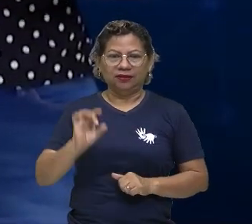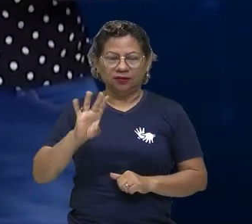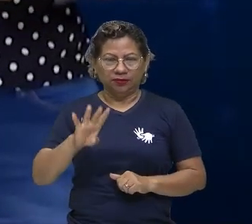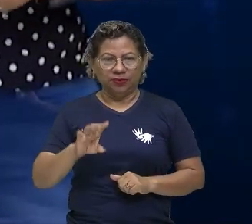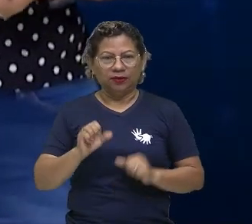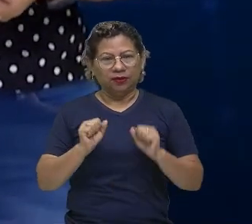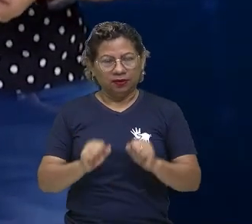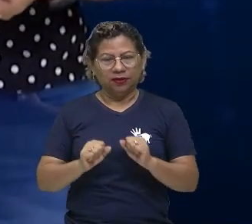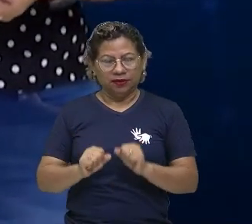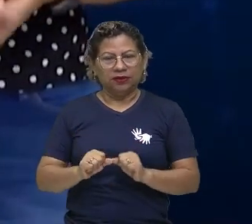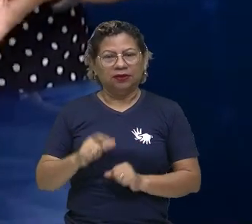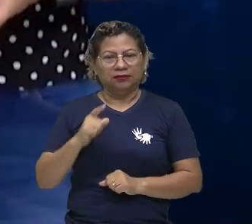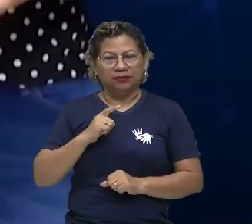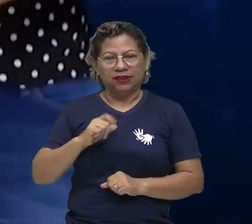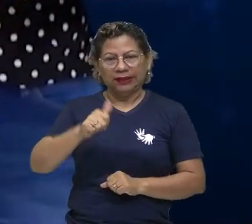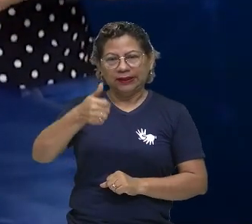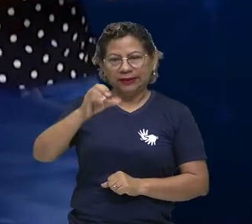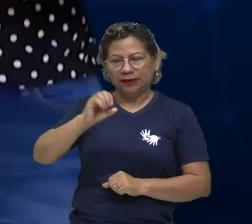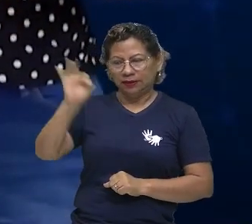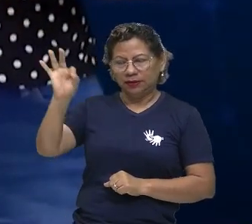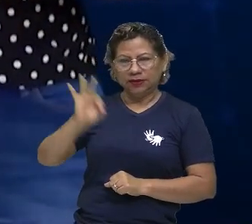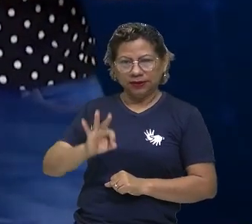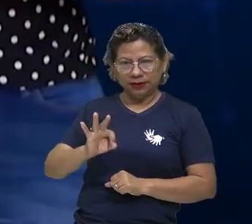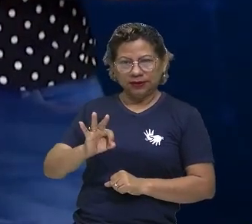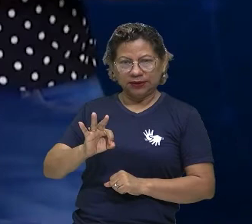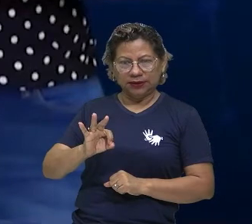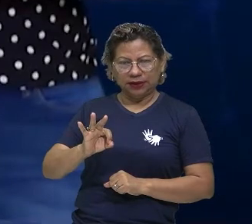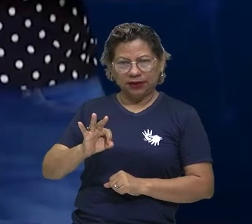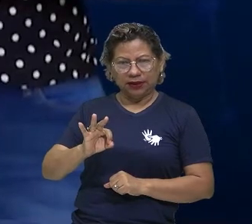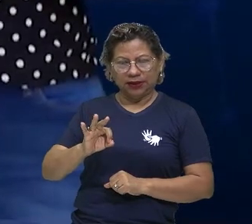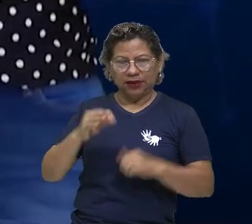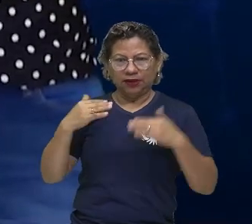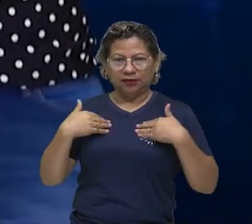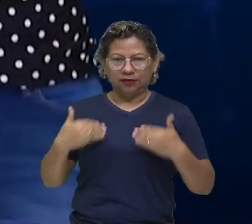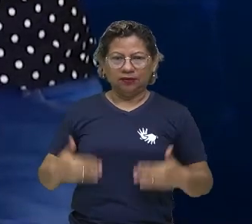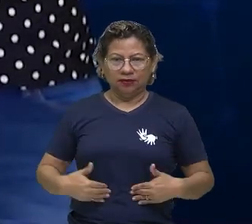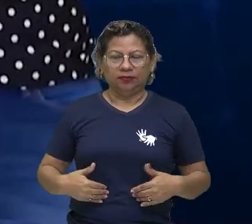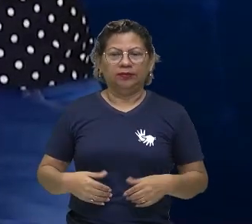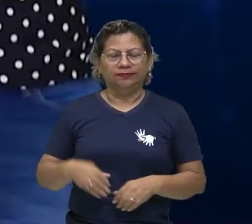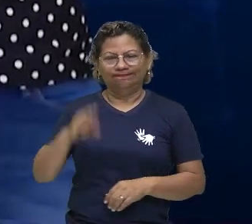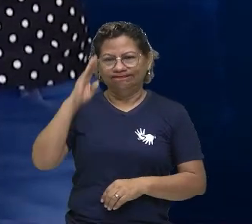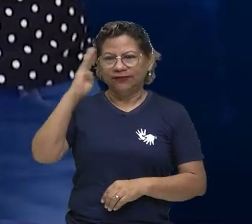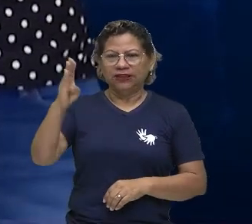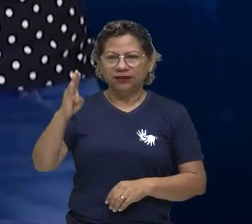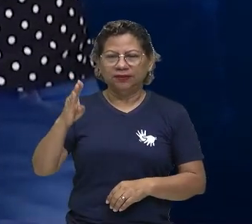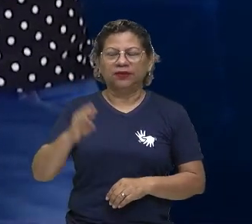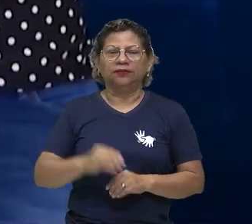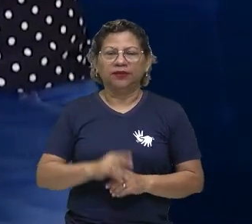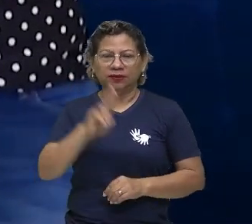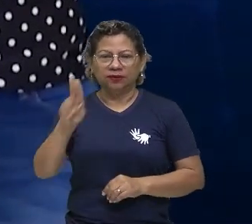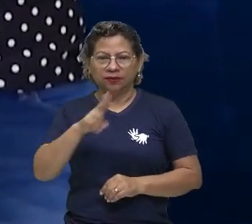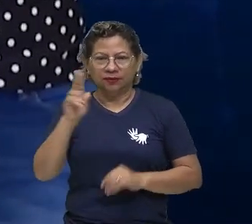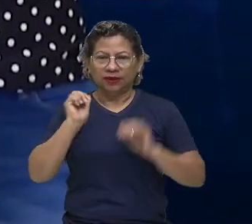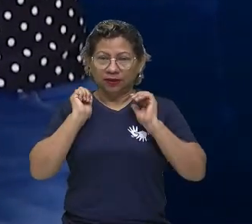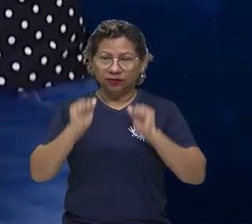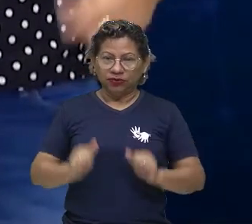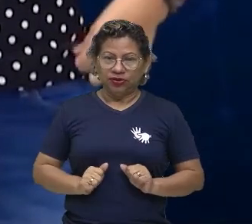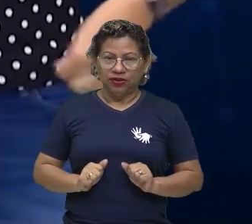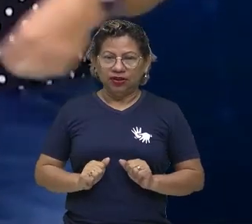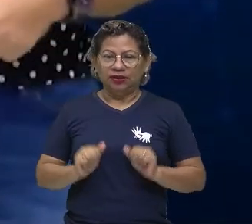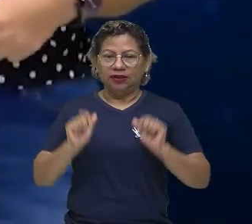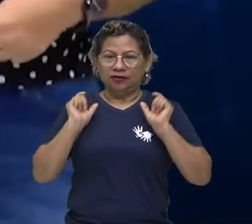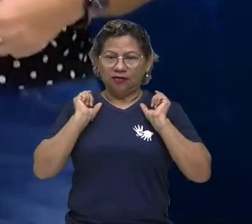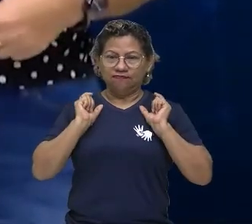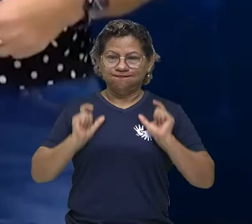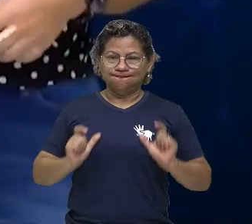10 por cento do peso de cada um de vocês e utilizam preferencialmente mochilas que tenham alças mais largas para dar um apoio